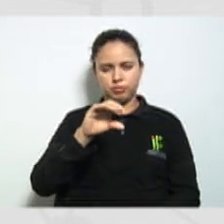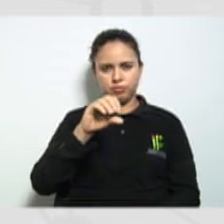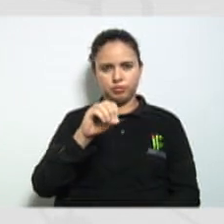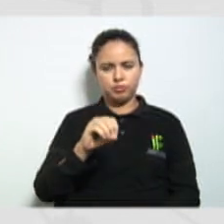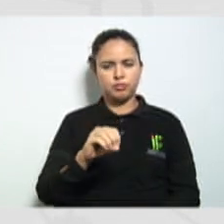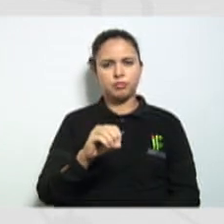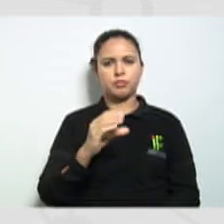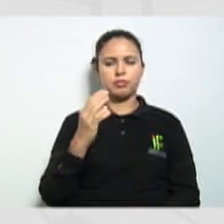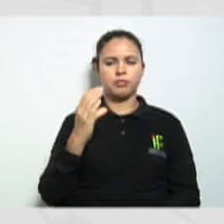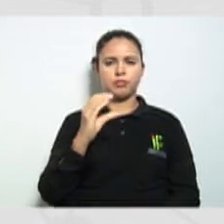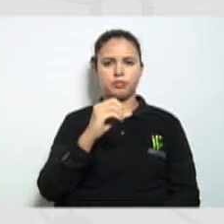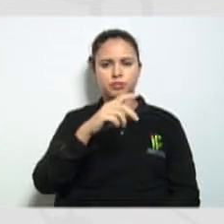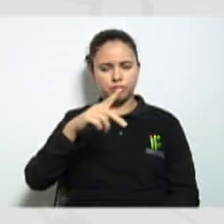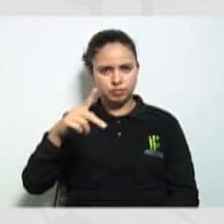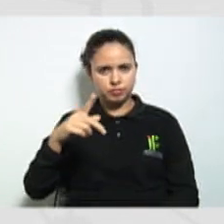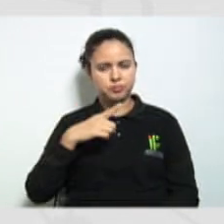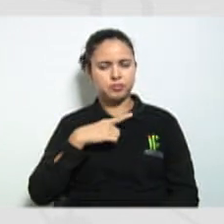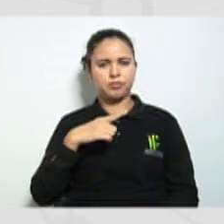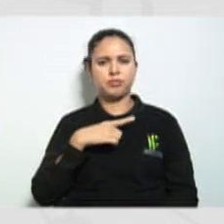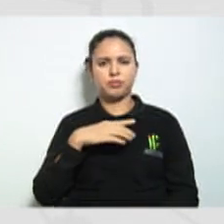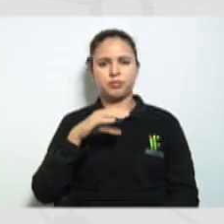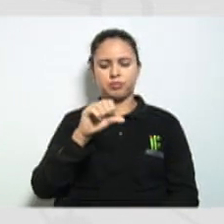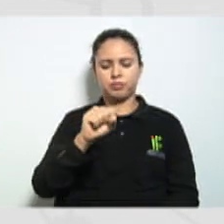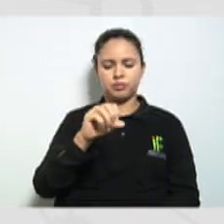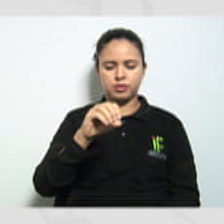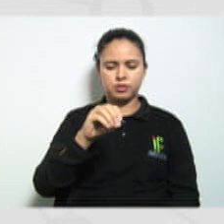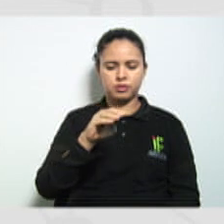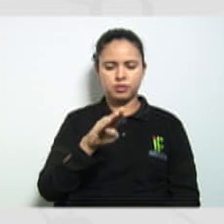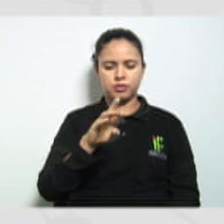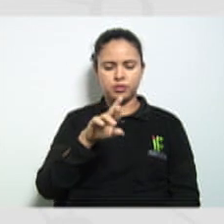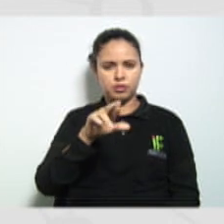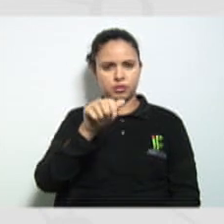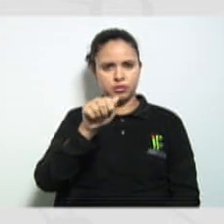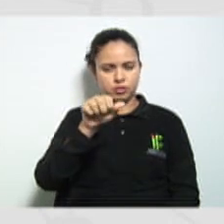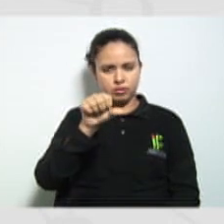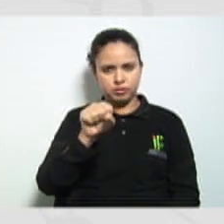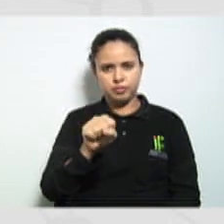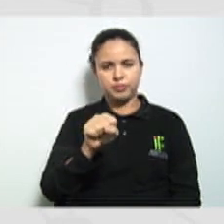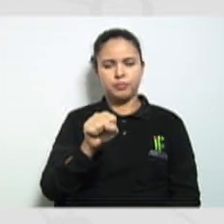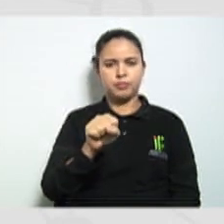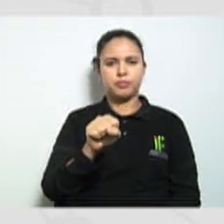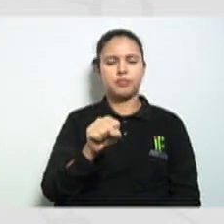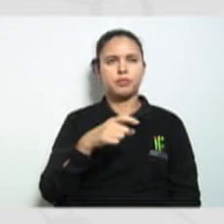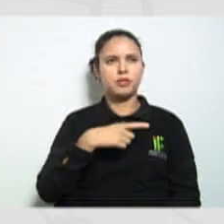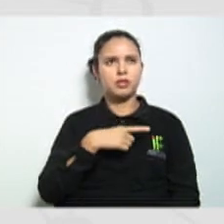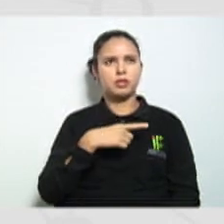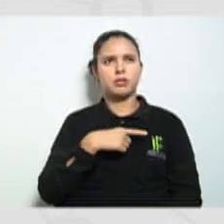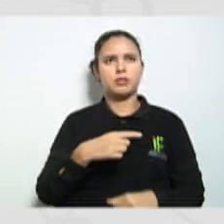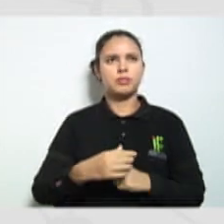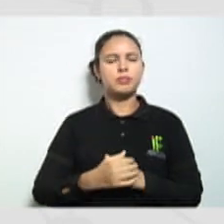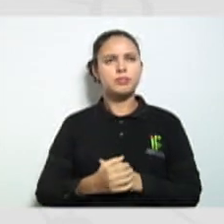quê? Sobras. Então, nós temos aqui um exemplo. Vamos voltar aqui na demonstração de sobras e perdas.